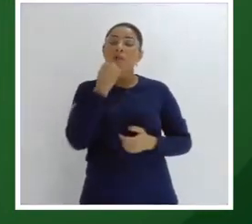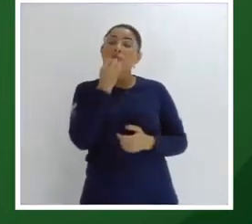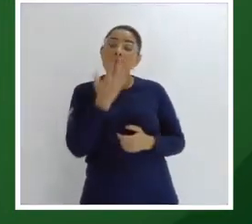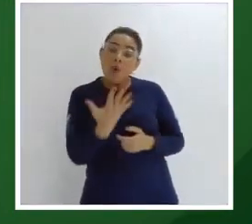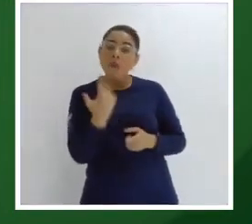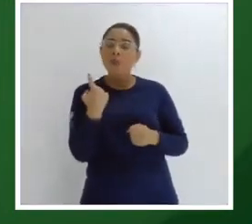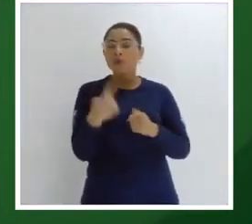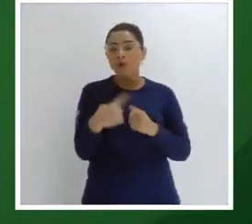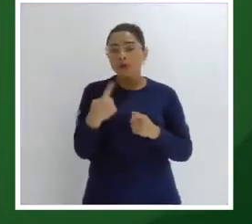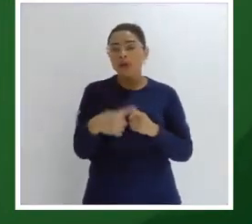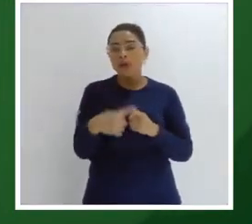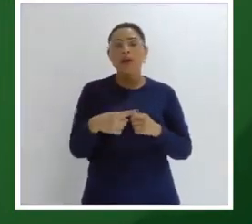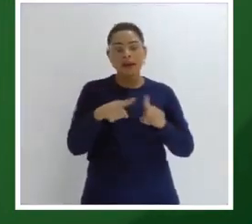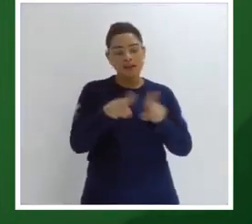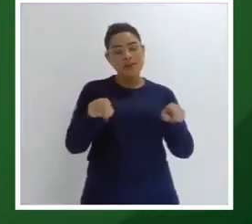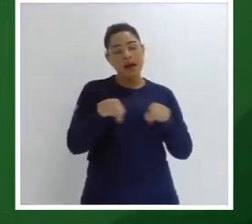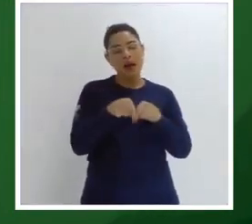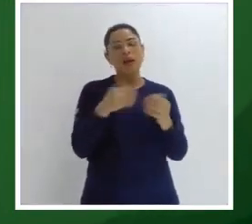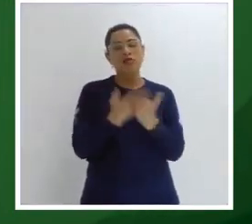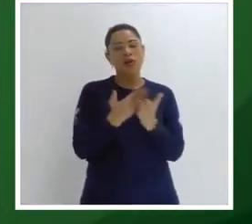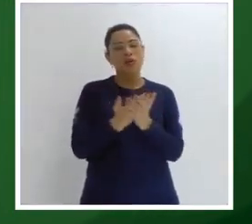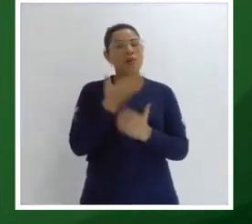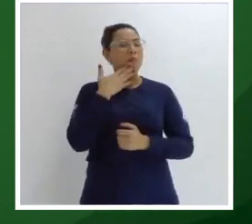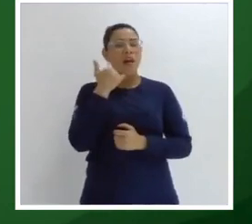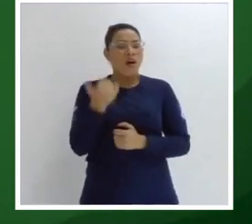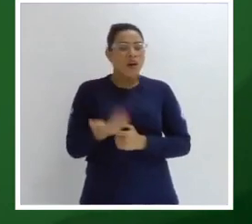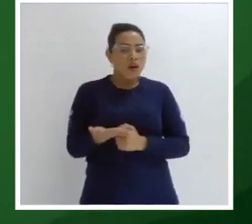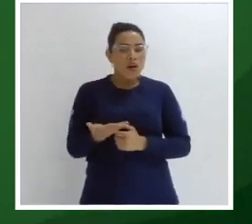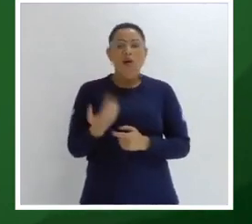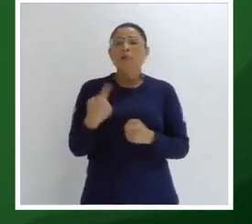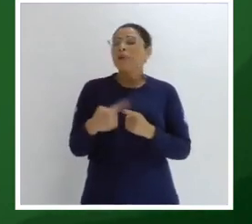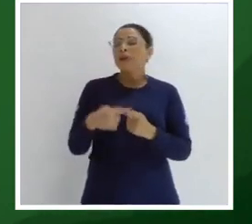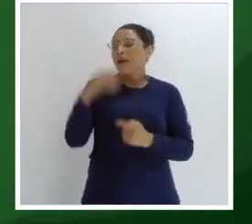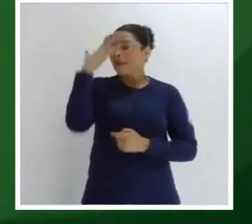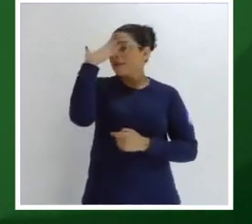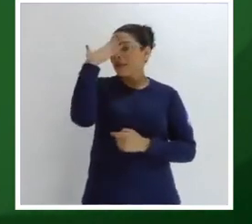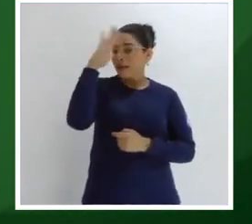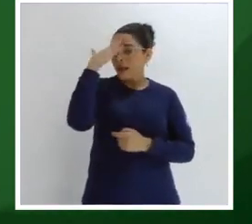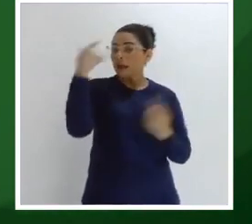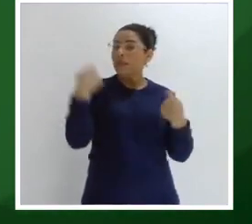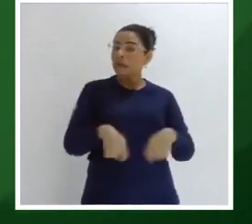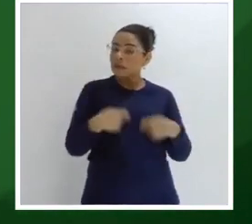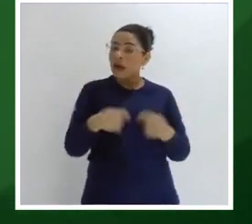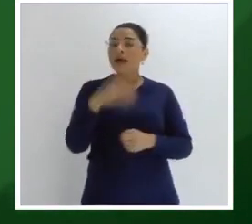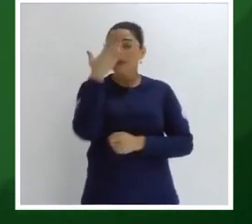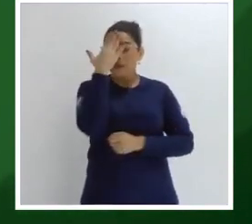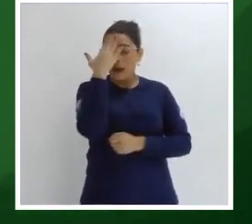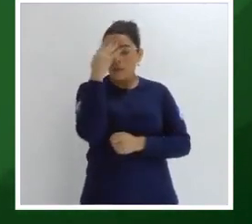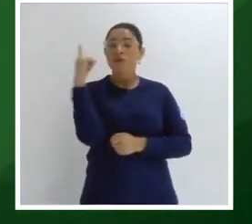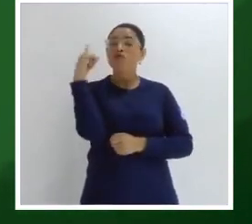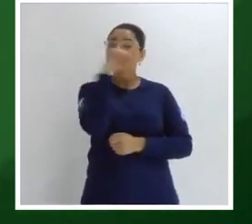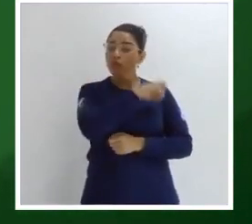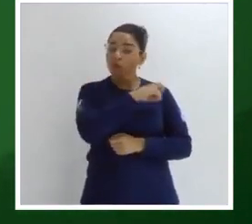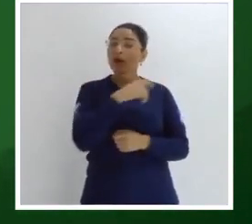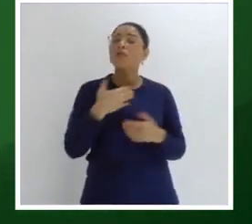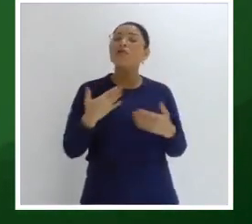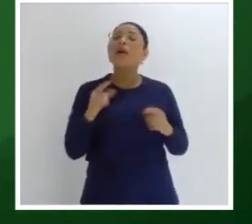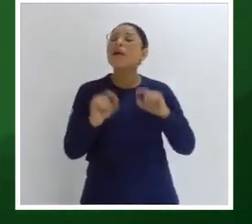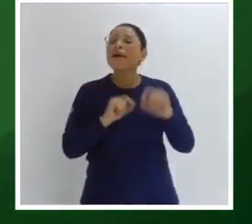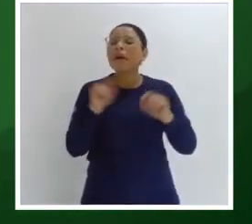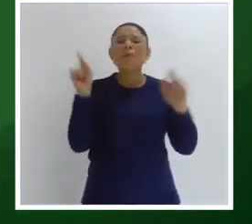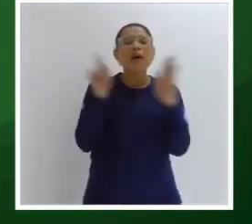porque a pessoa tá na sala de aula é melhor para ela ela tá entendendo as necessidades ela sabe as dificuldades então se alguém